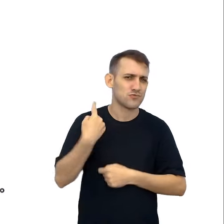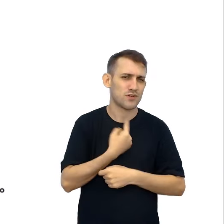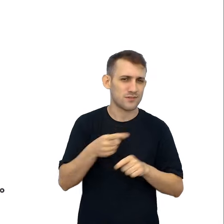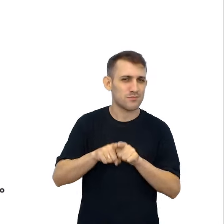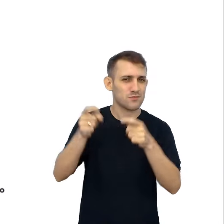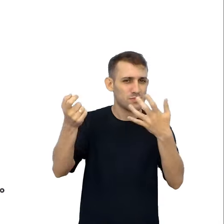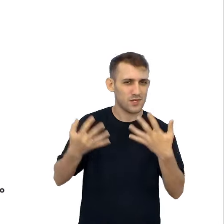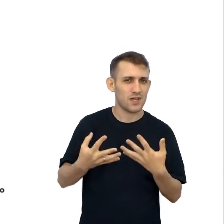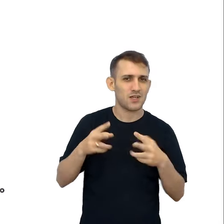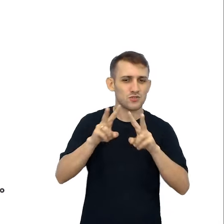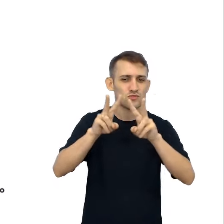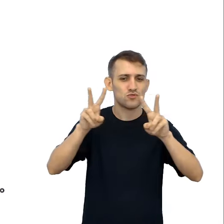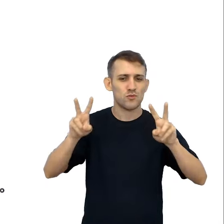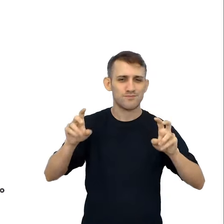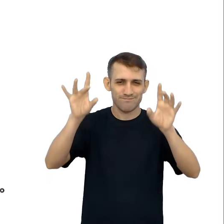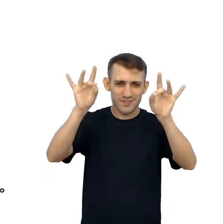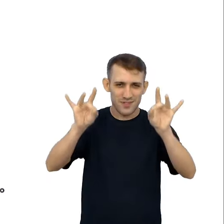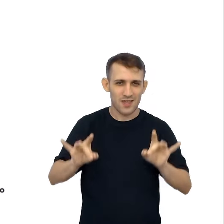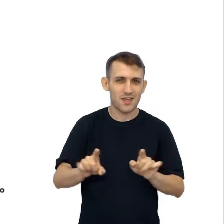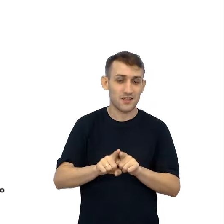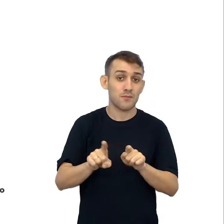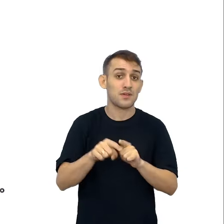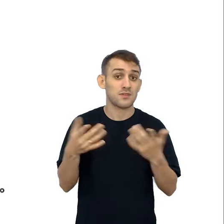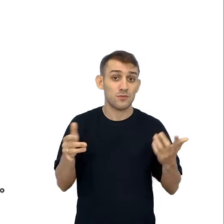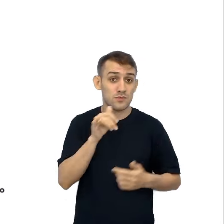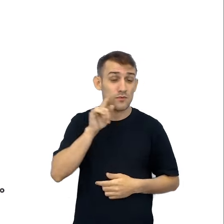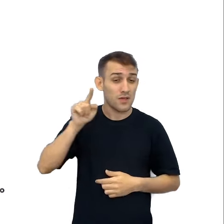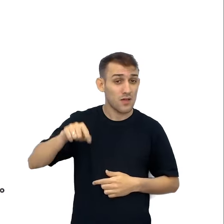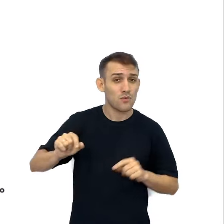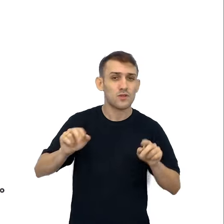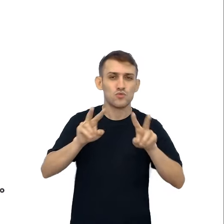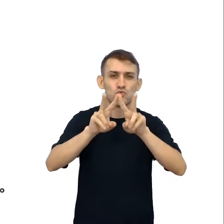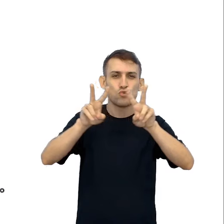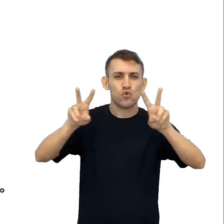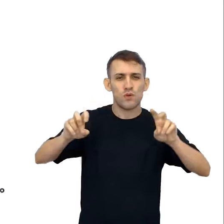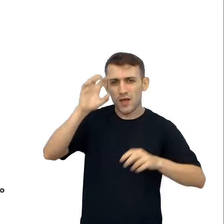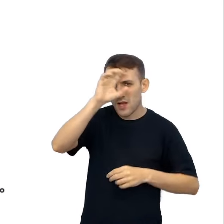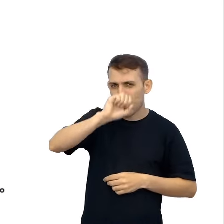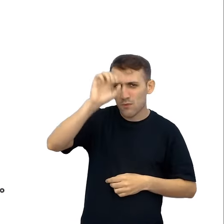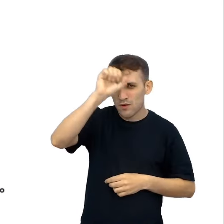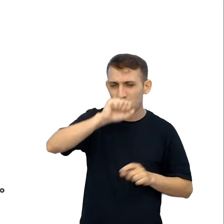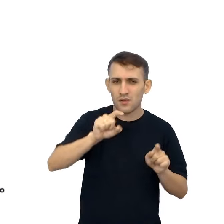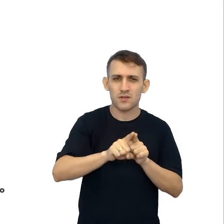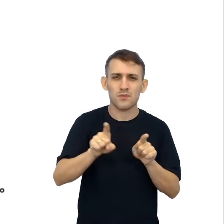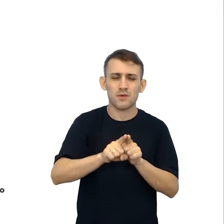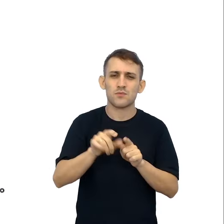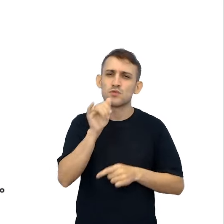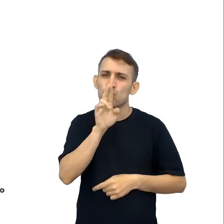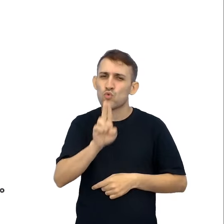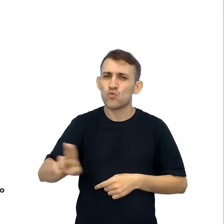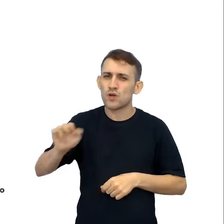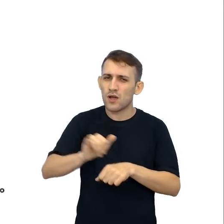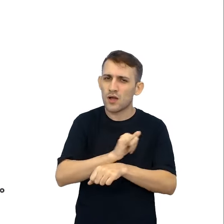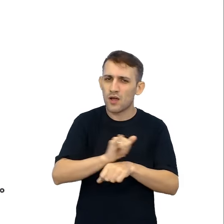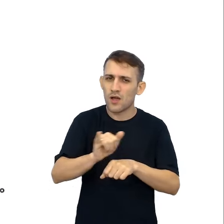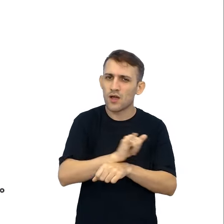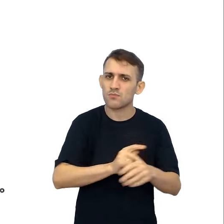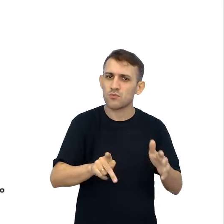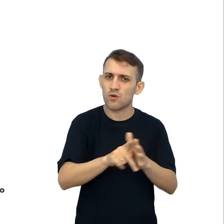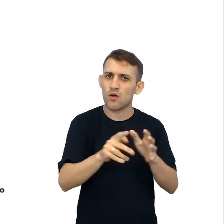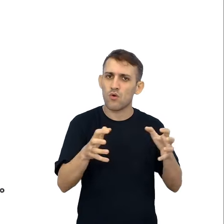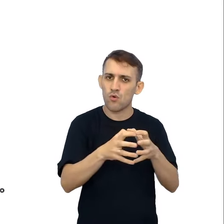com um pouquinho mais de detalhes. Então, essa questão da aprendizagem usando também essa forma coletiva,